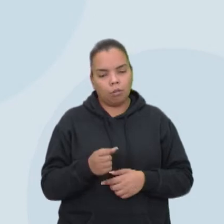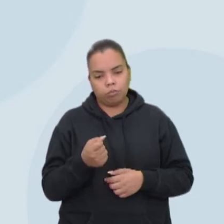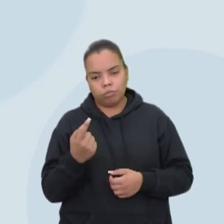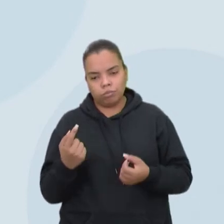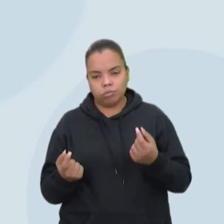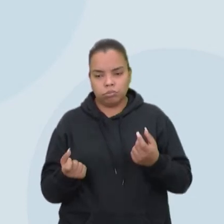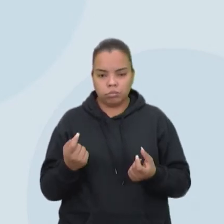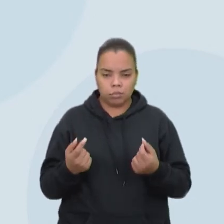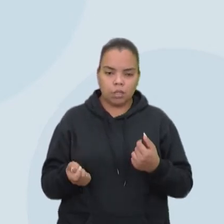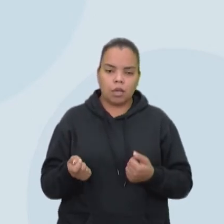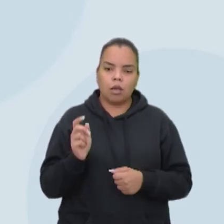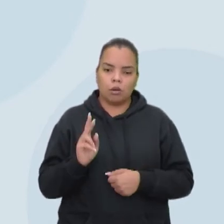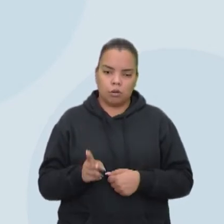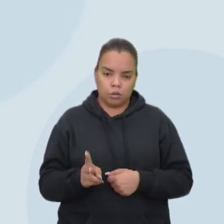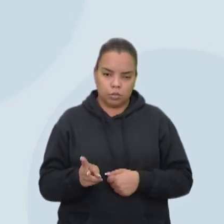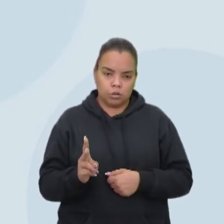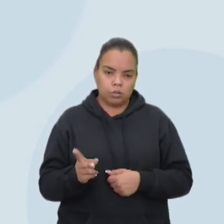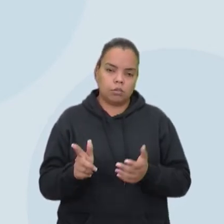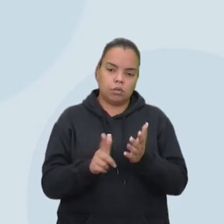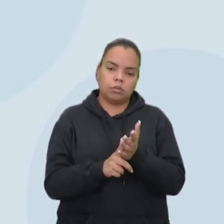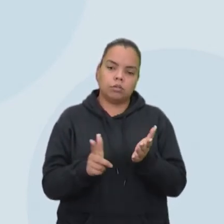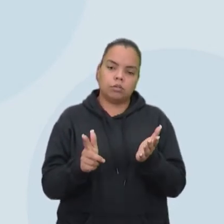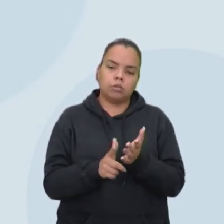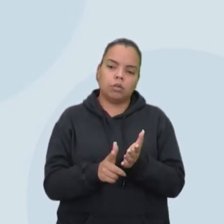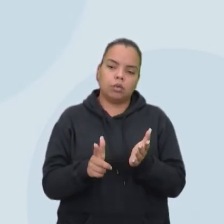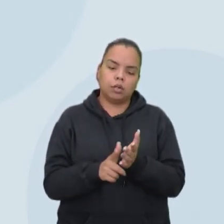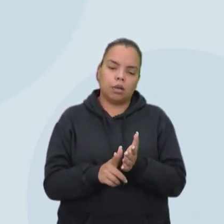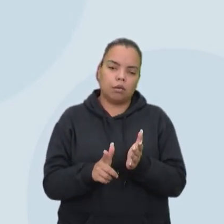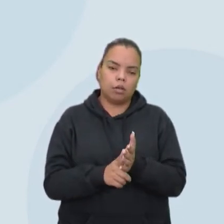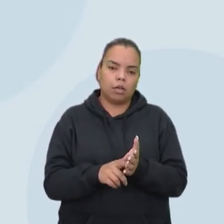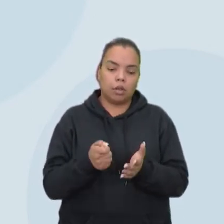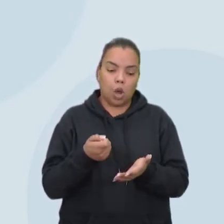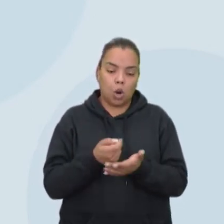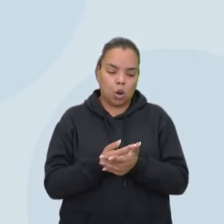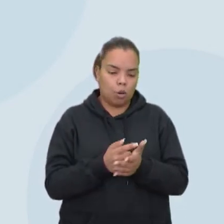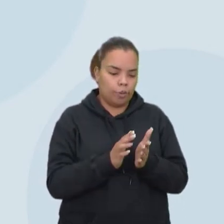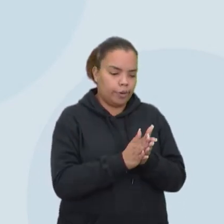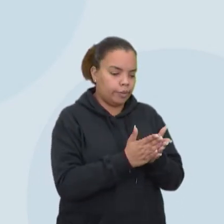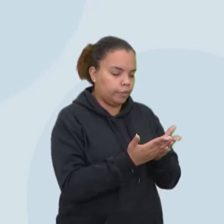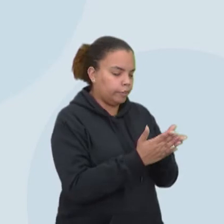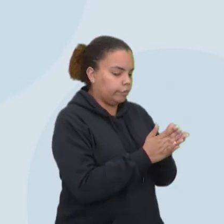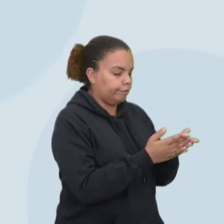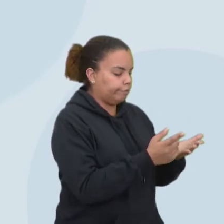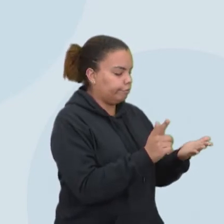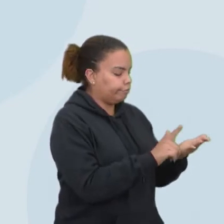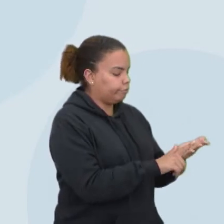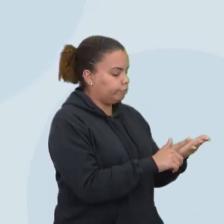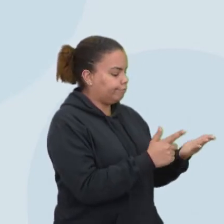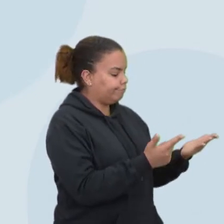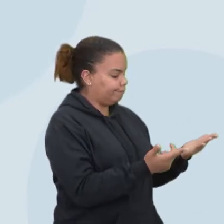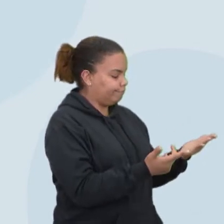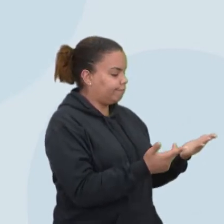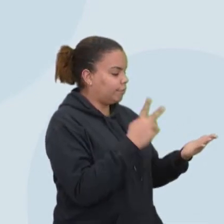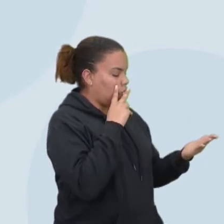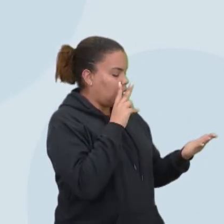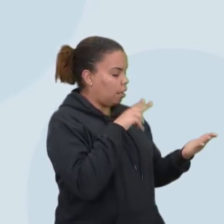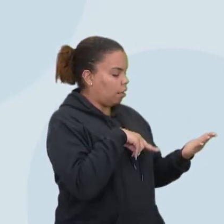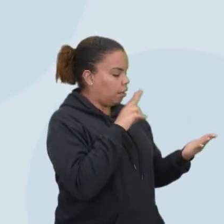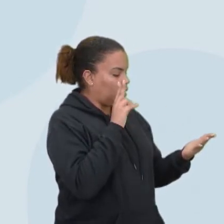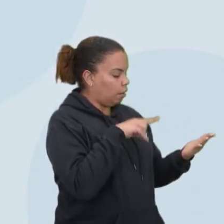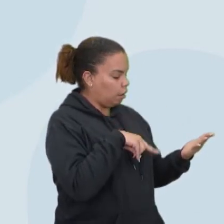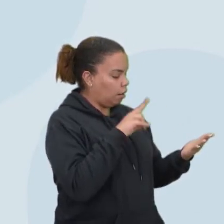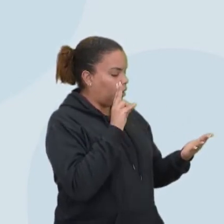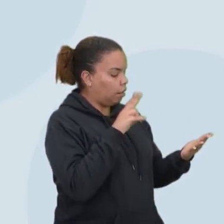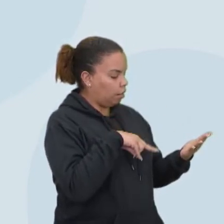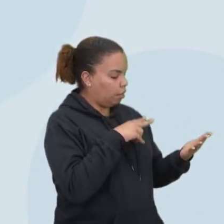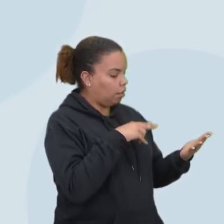aí ainda continuam acompanhando o jornal impresso, que é aquele que tem aquele esqueminha bem tradicional, né? O papel, a